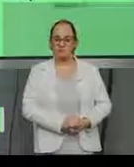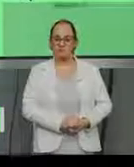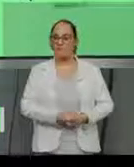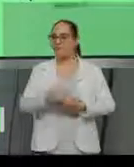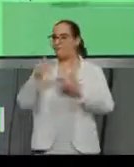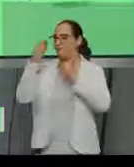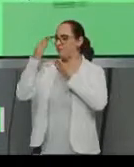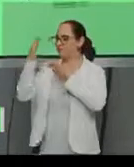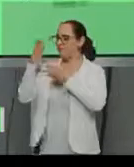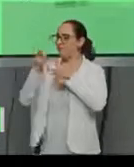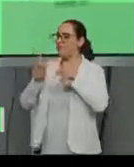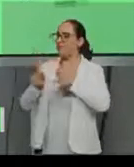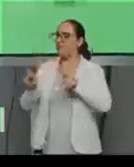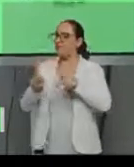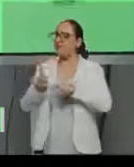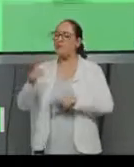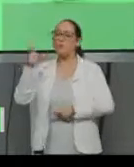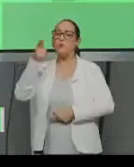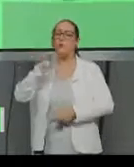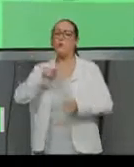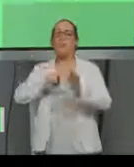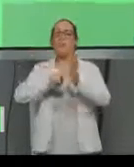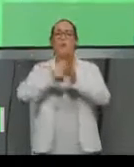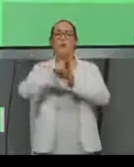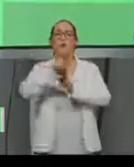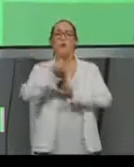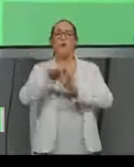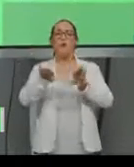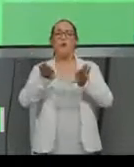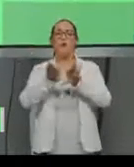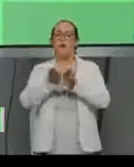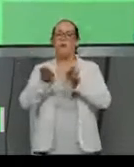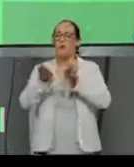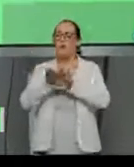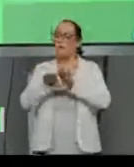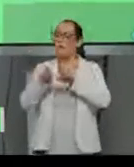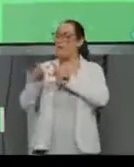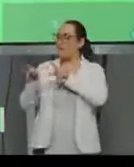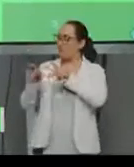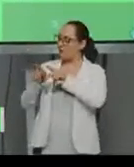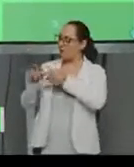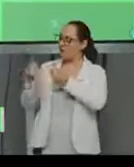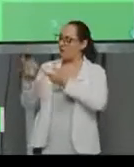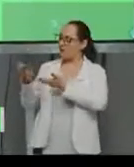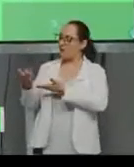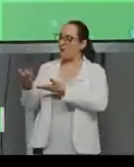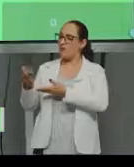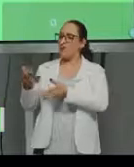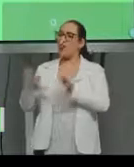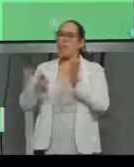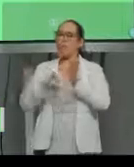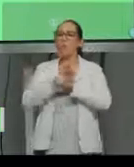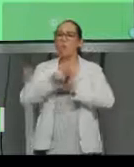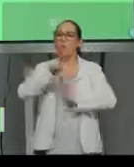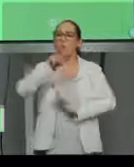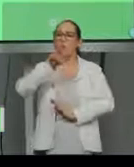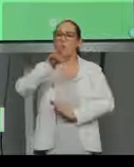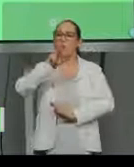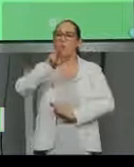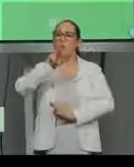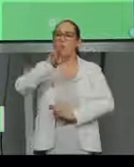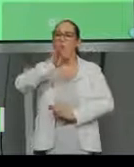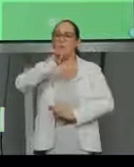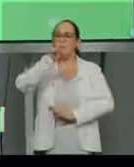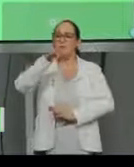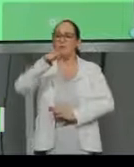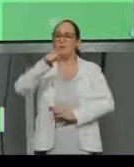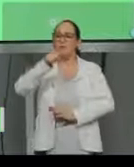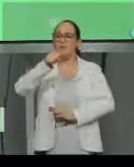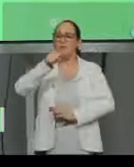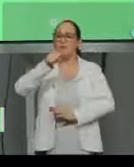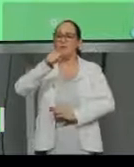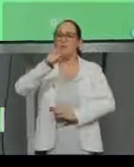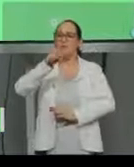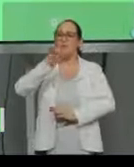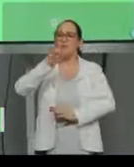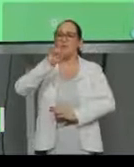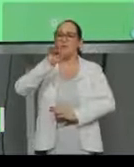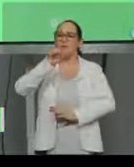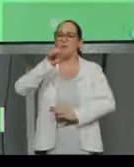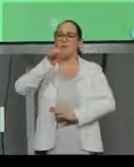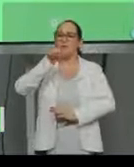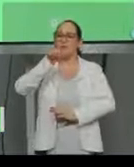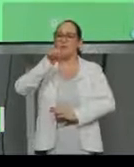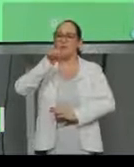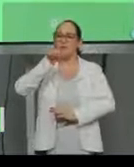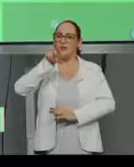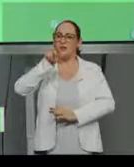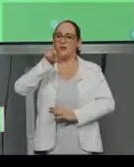obrigada, professor. Nossa próxima dúvida também é para você. É do Luiz Fernando Ayala. Ele é de Nova Iguaçu, no Rio de Janeiro. O